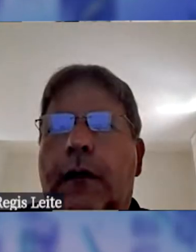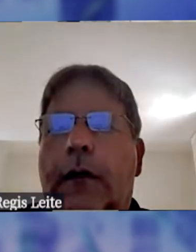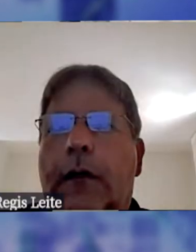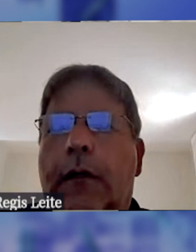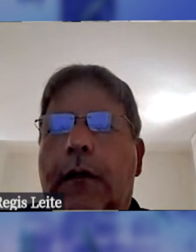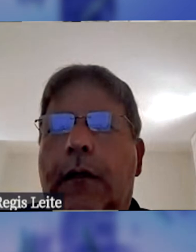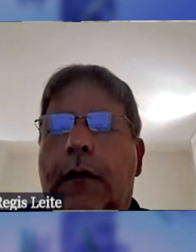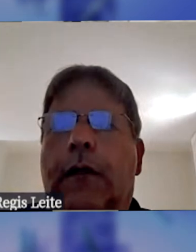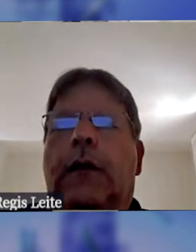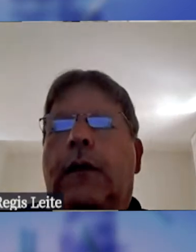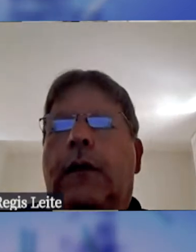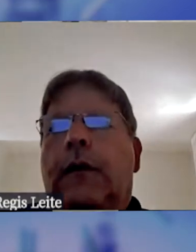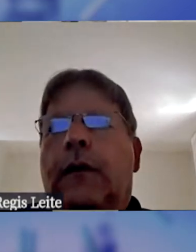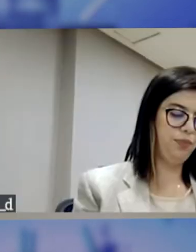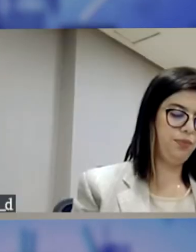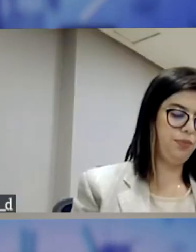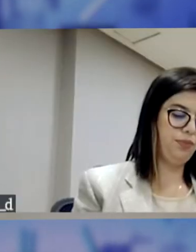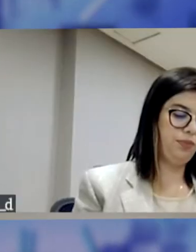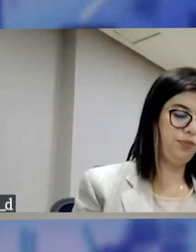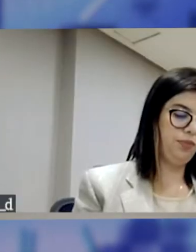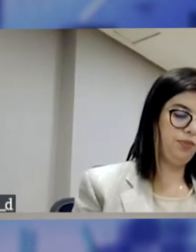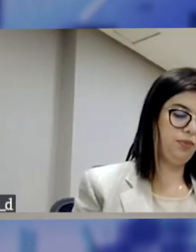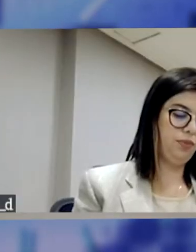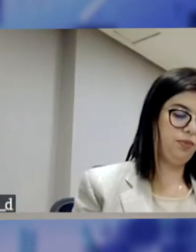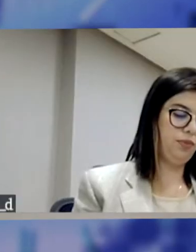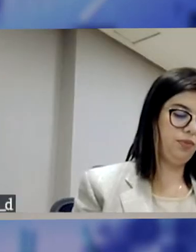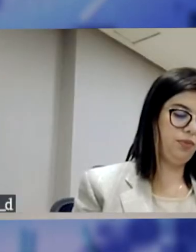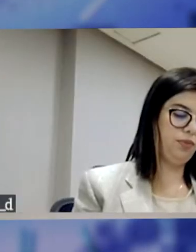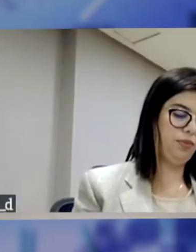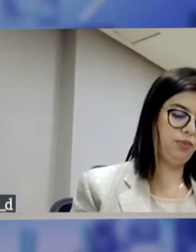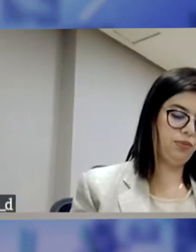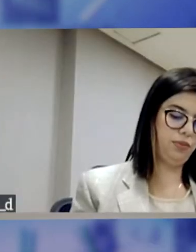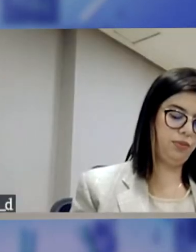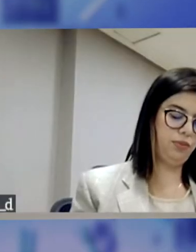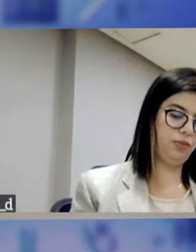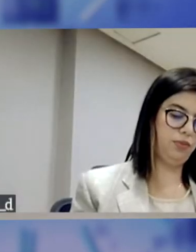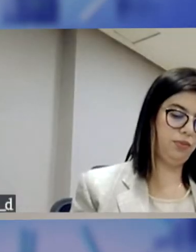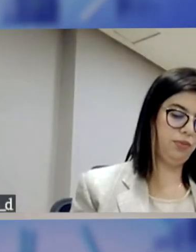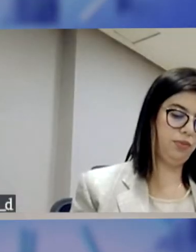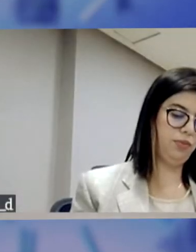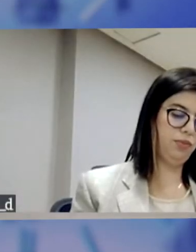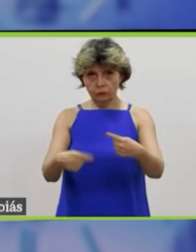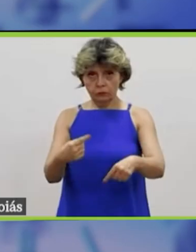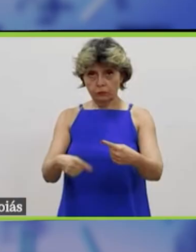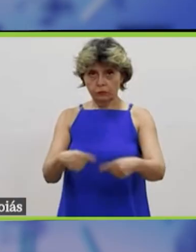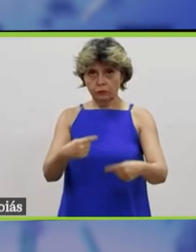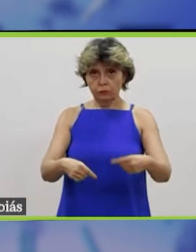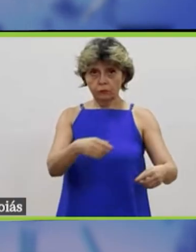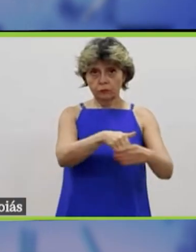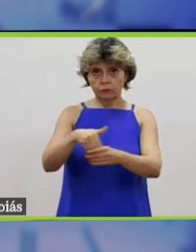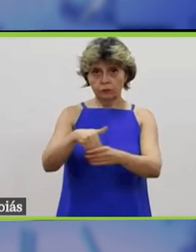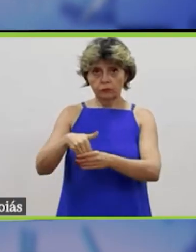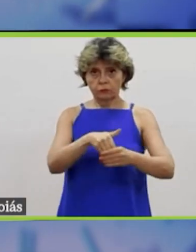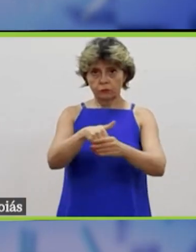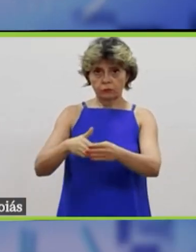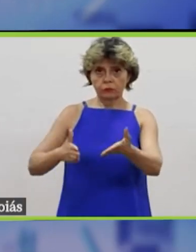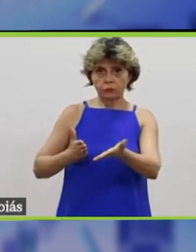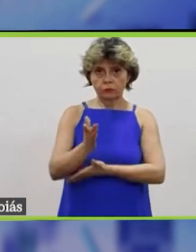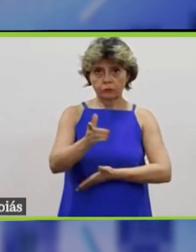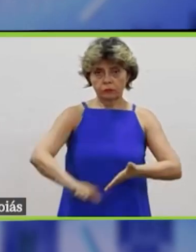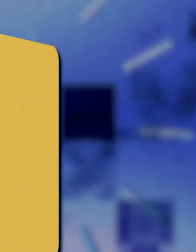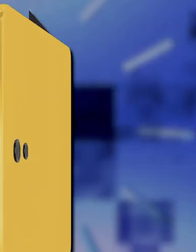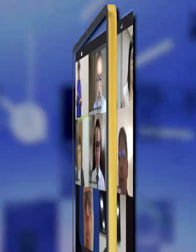de contas Regis Gonçalves Leite, a secretária de plenário em substituição Daniela Diniz e a tradutora